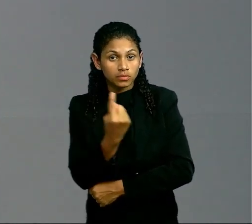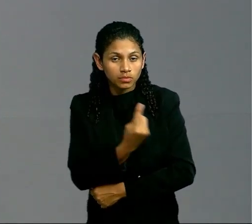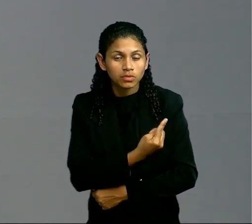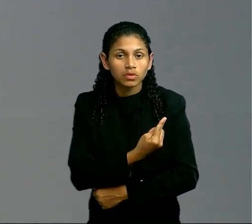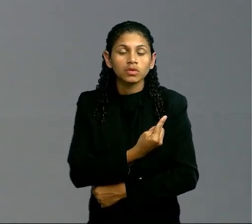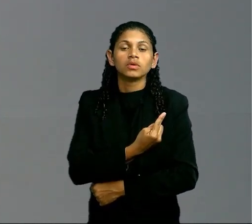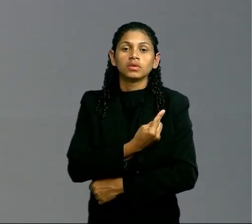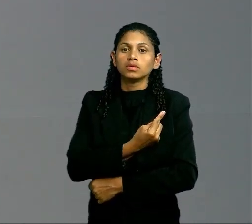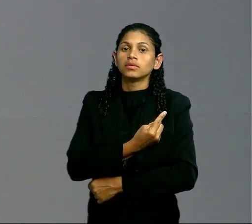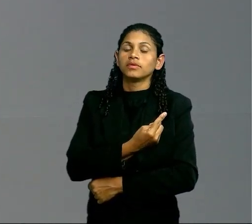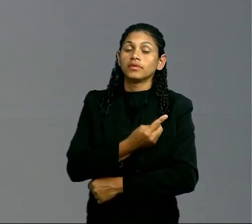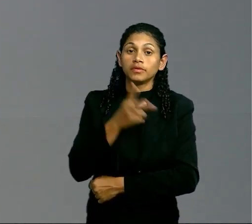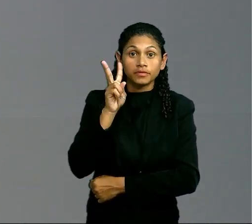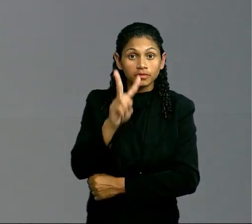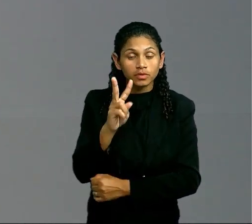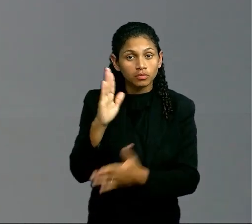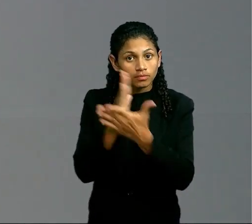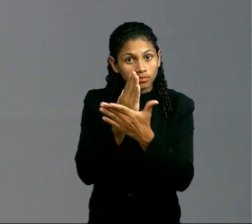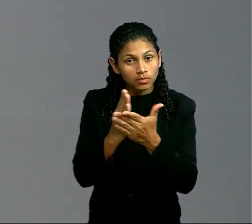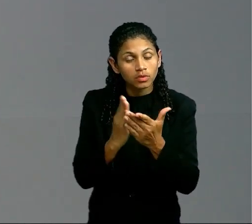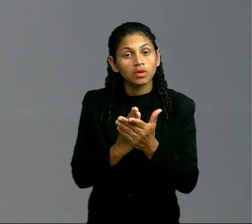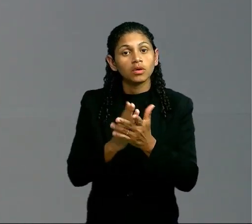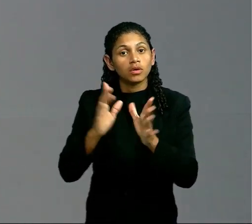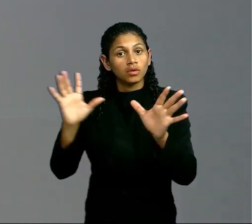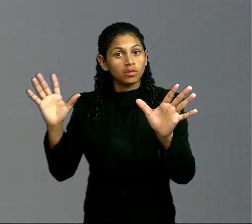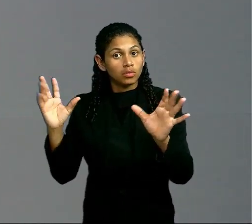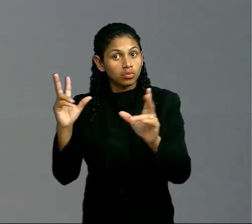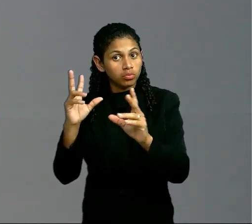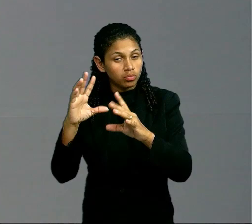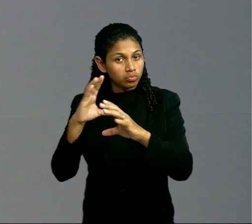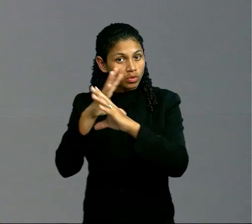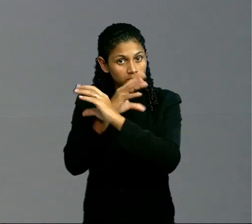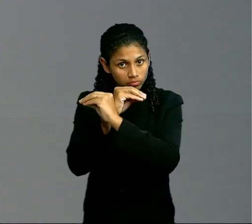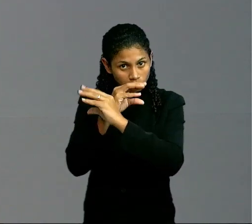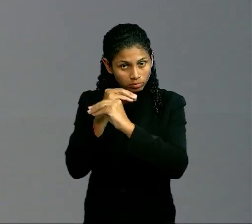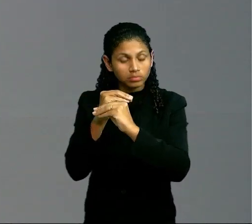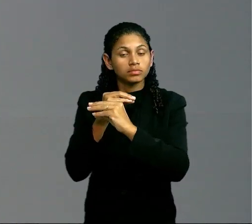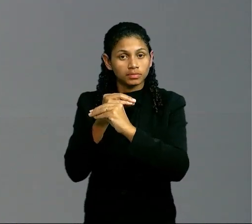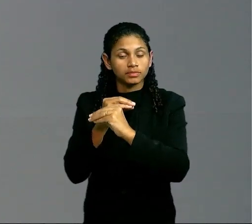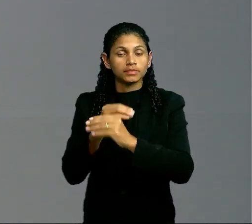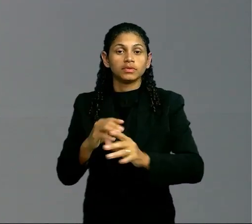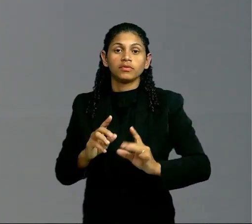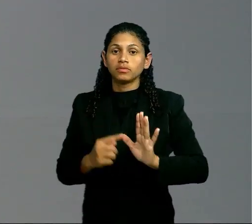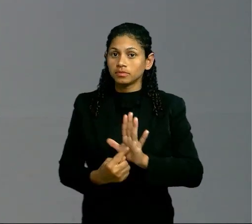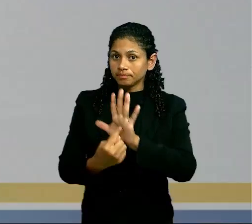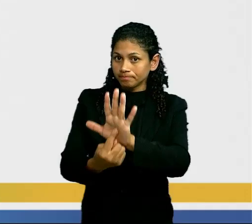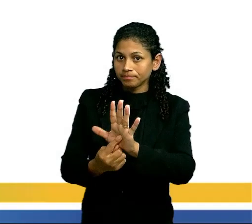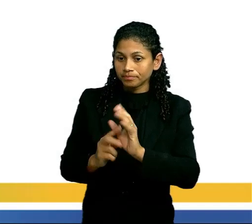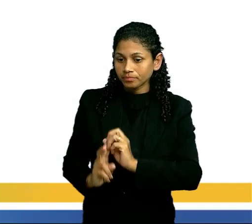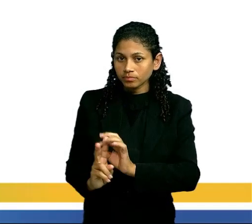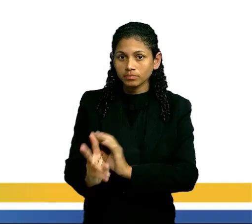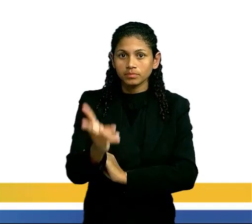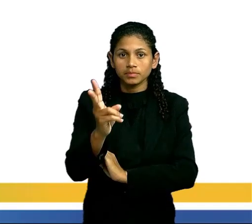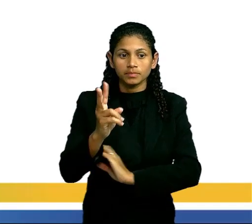algumas conjunções, você talvez não tenha se atentado, mas a gente vai mostrar na sequência para